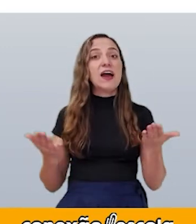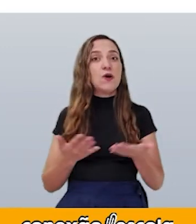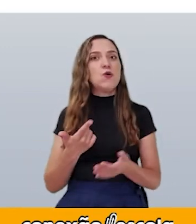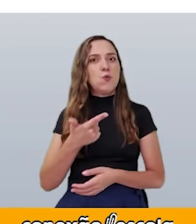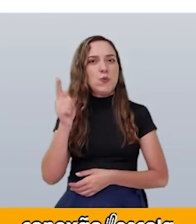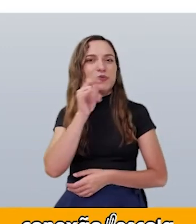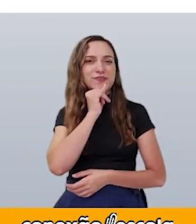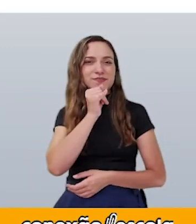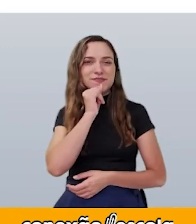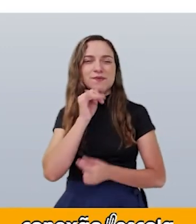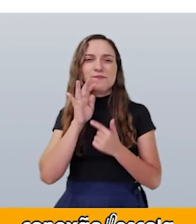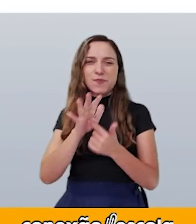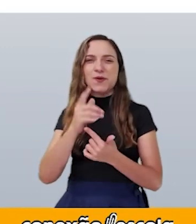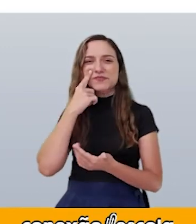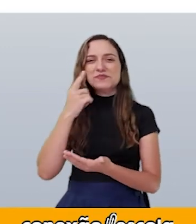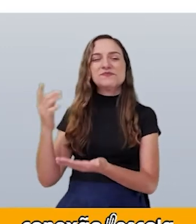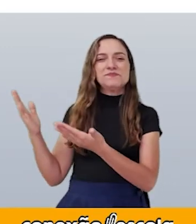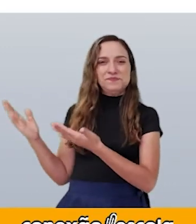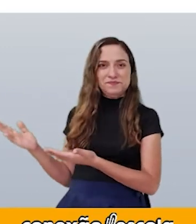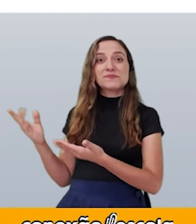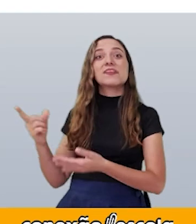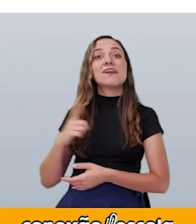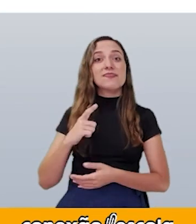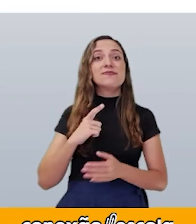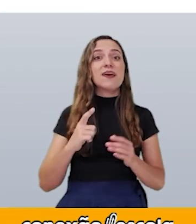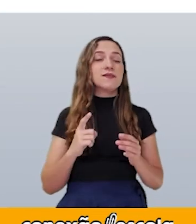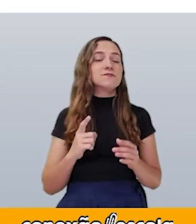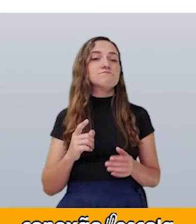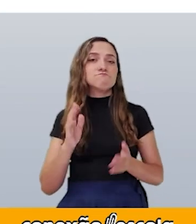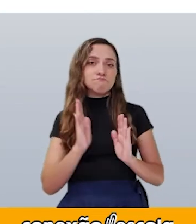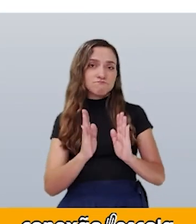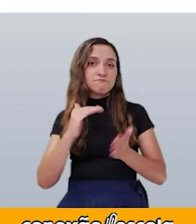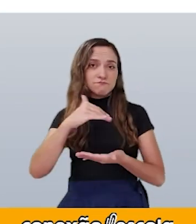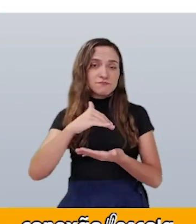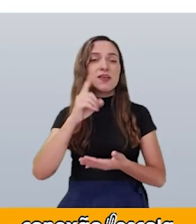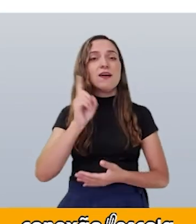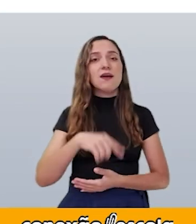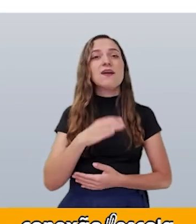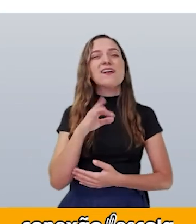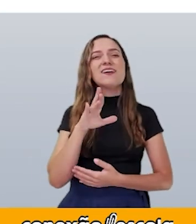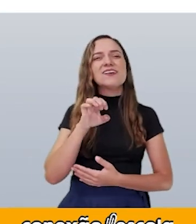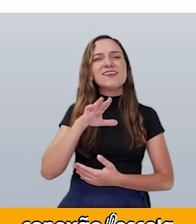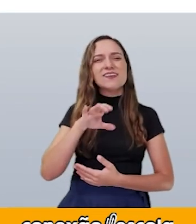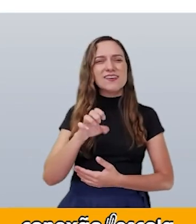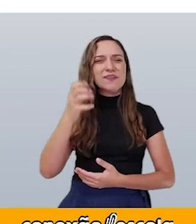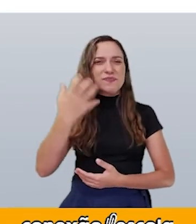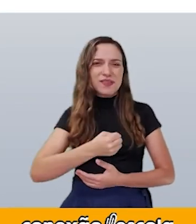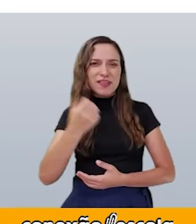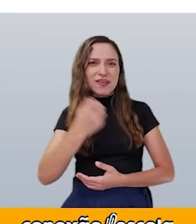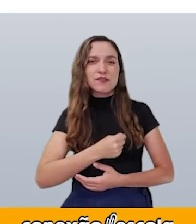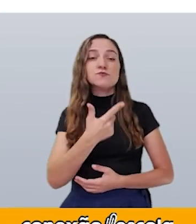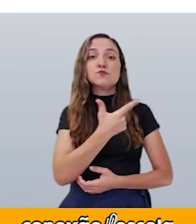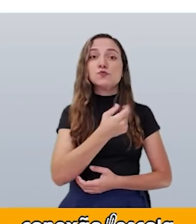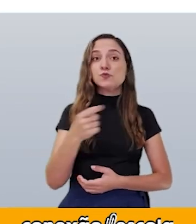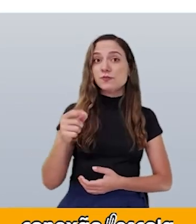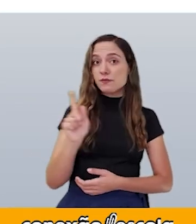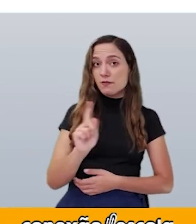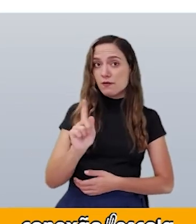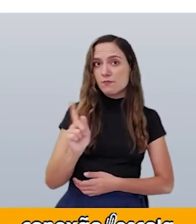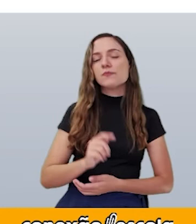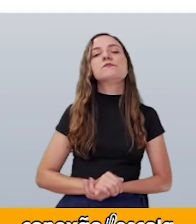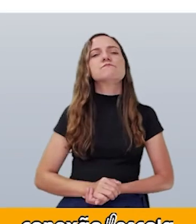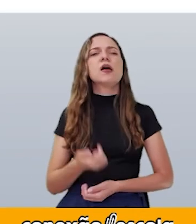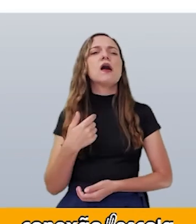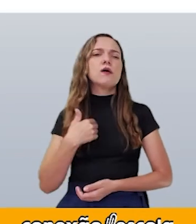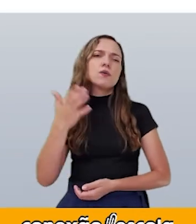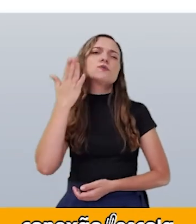Nesse outro caso, eu tenho um vidro, uma lata de creme de leite de 200 gramas. Eu